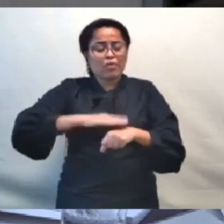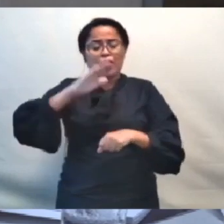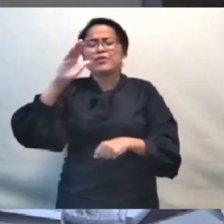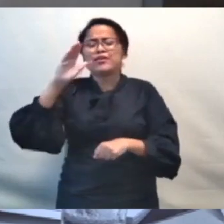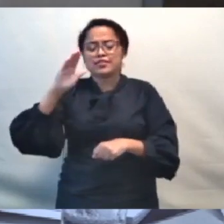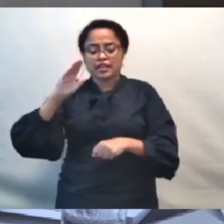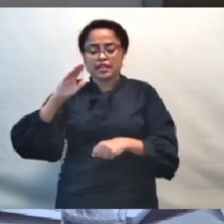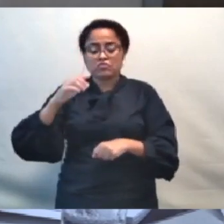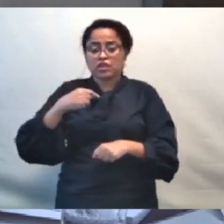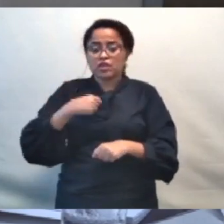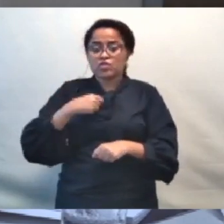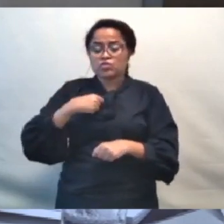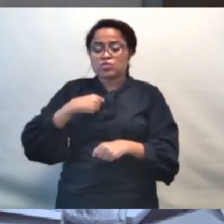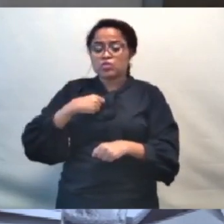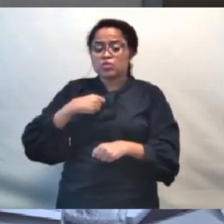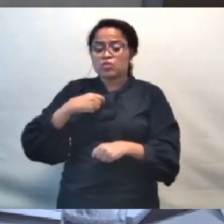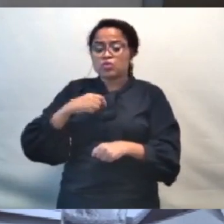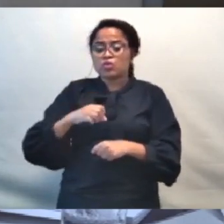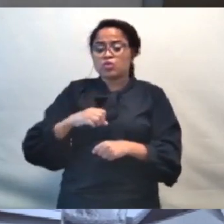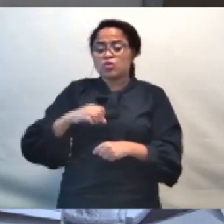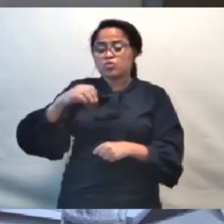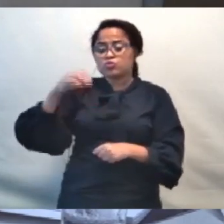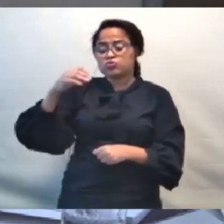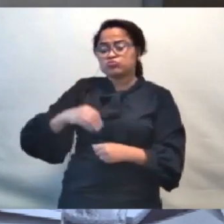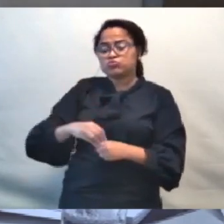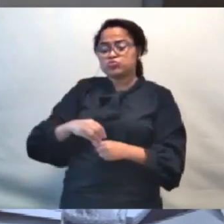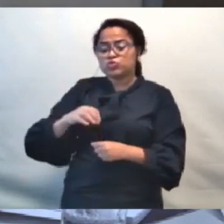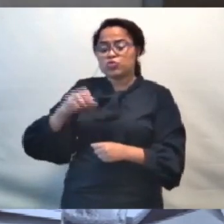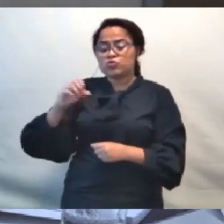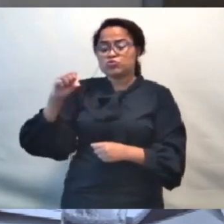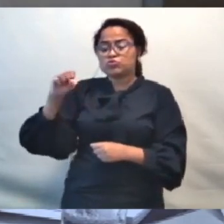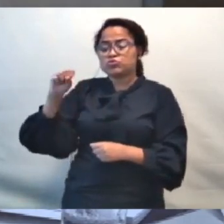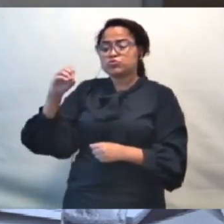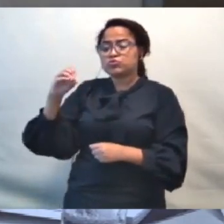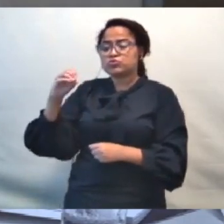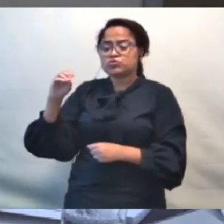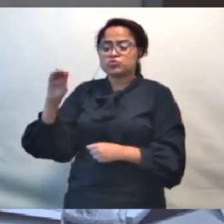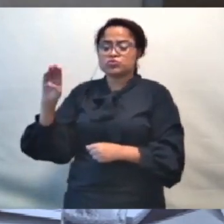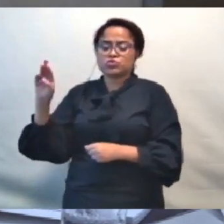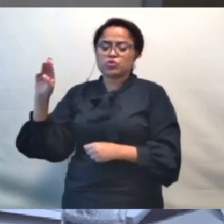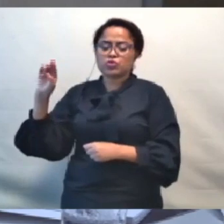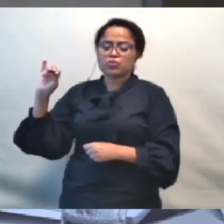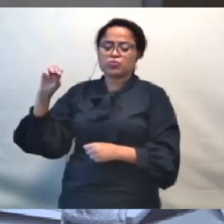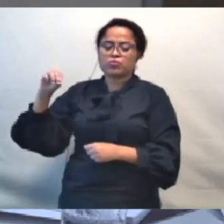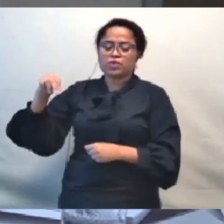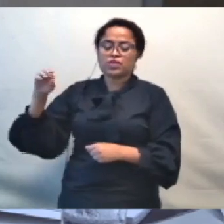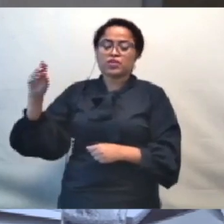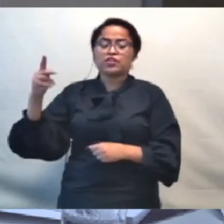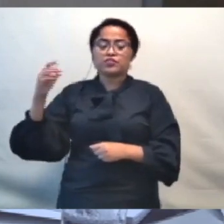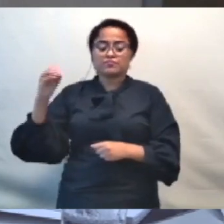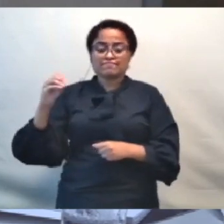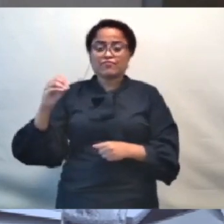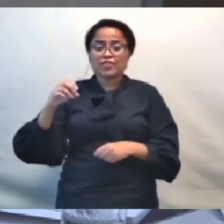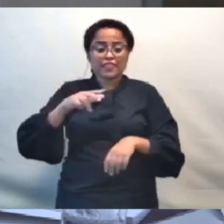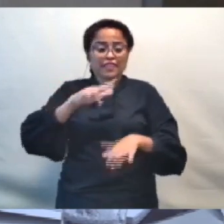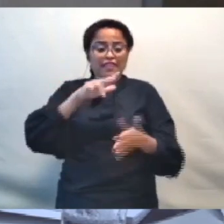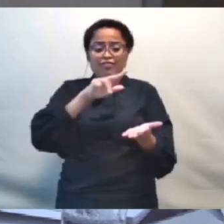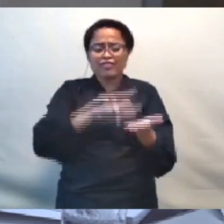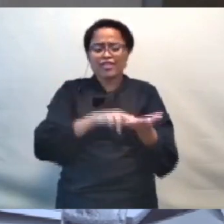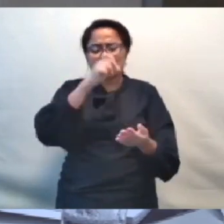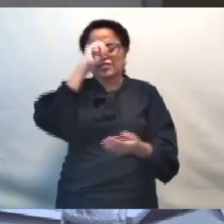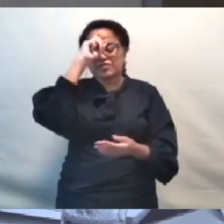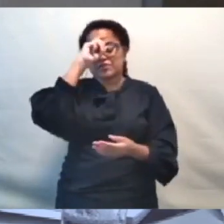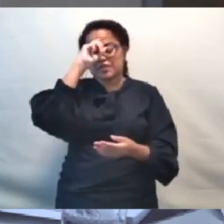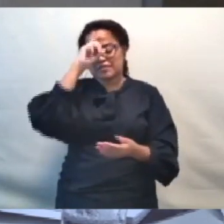com dengue hemorrágica internado. Então, assim, a gente anda pela região norte, a gente vê um descaso total, a região toda suja.